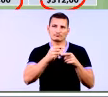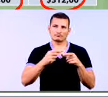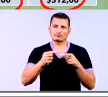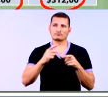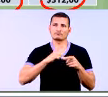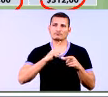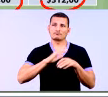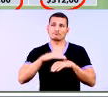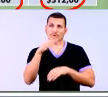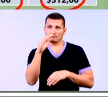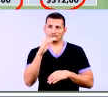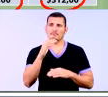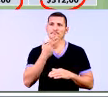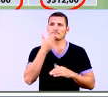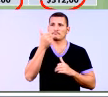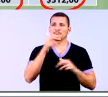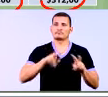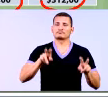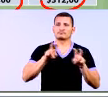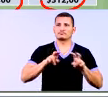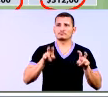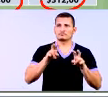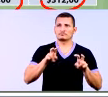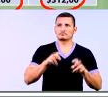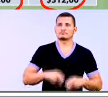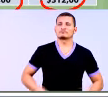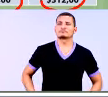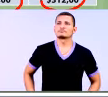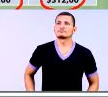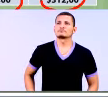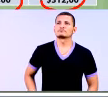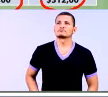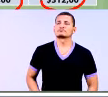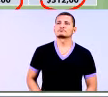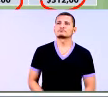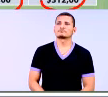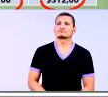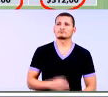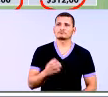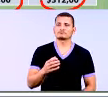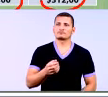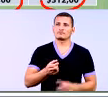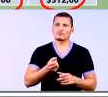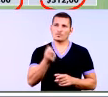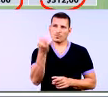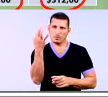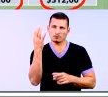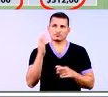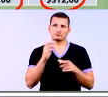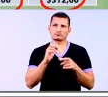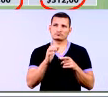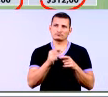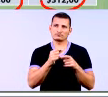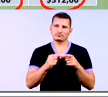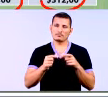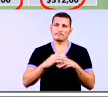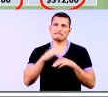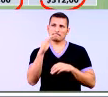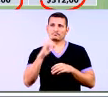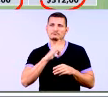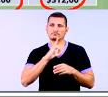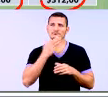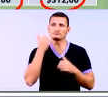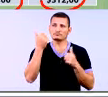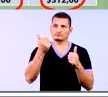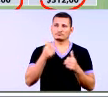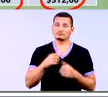mais desempenho eu vou ter. Então eu quero, quanto mais núcleos eu tiver, melhor. Isso é fato. Seguinte, mas eu